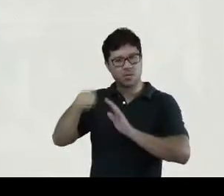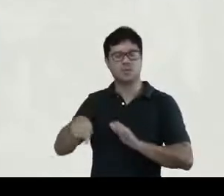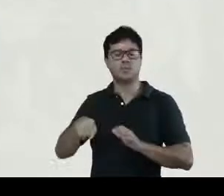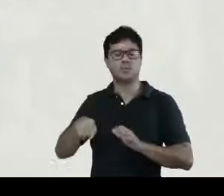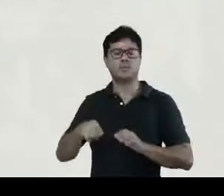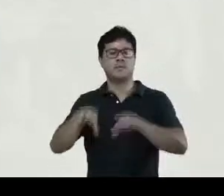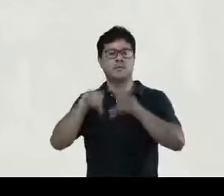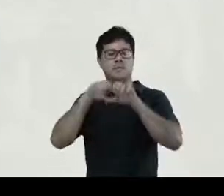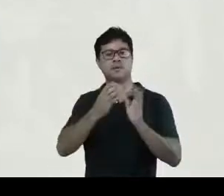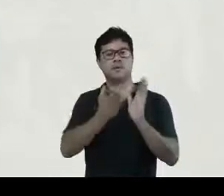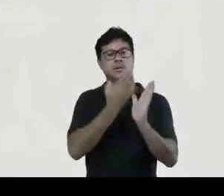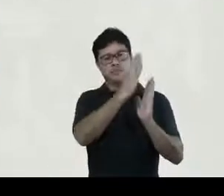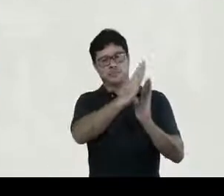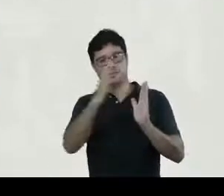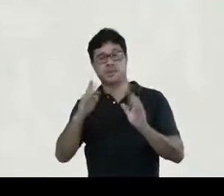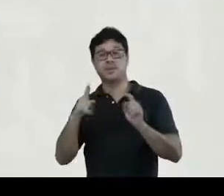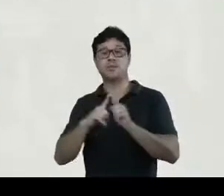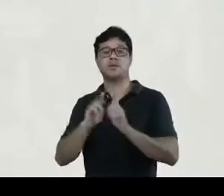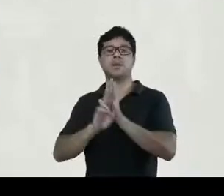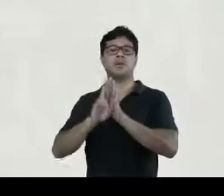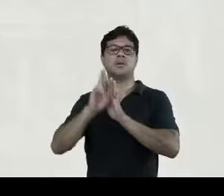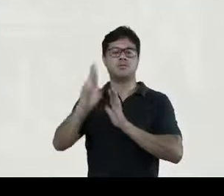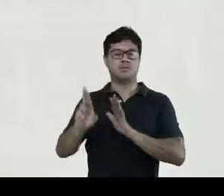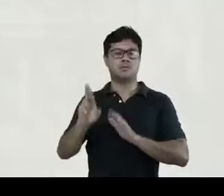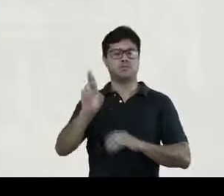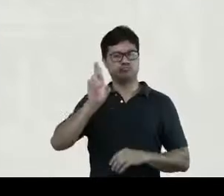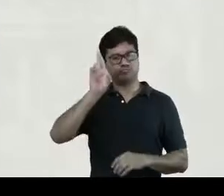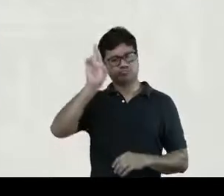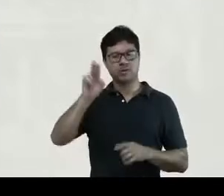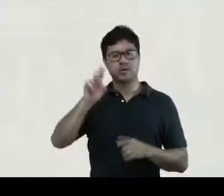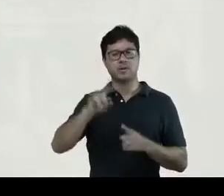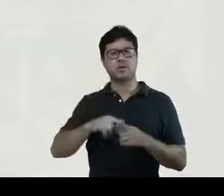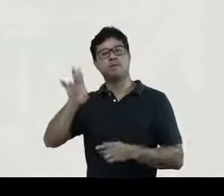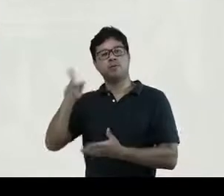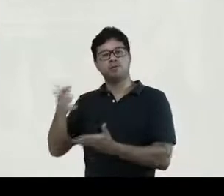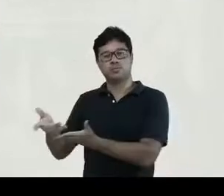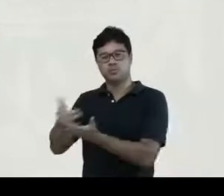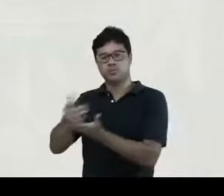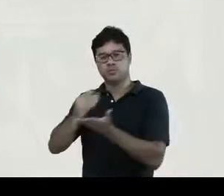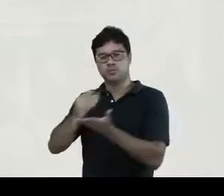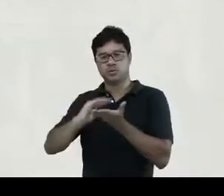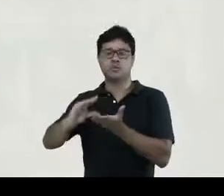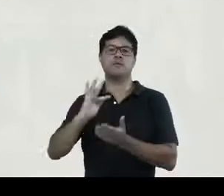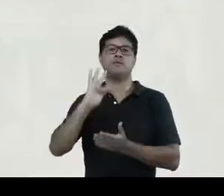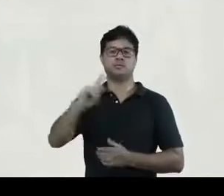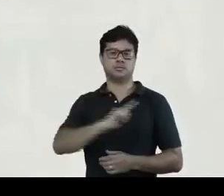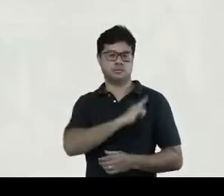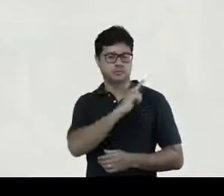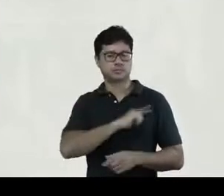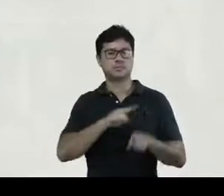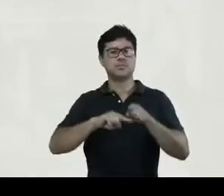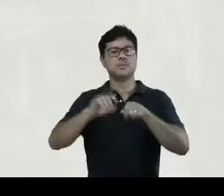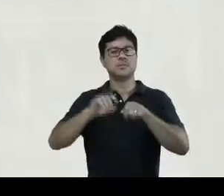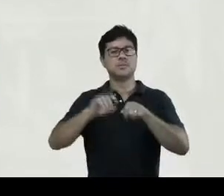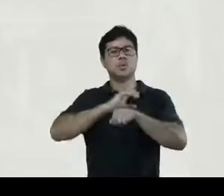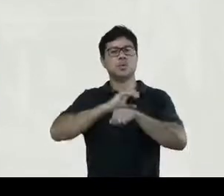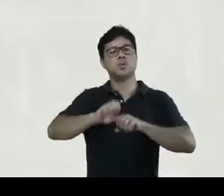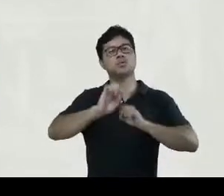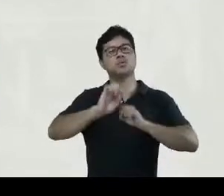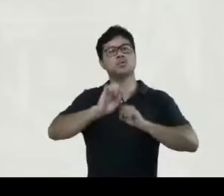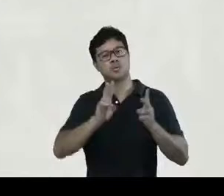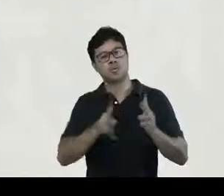Bibliotecas, e responsável pelo treinamento em fundos patrimoniais para futuros gestores, bem como cursos de